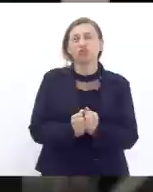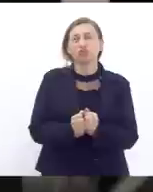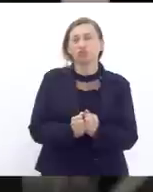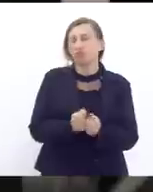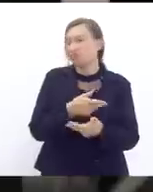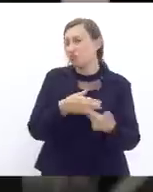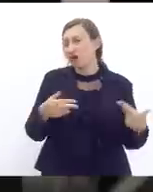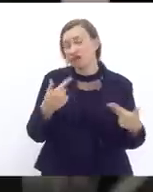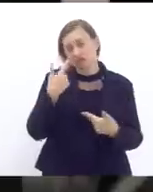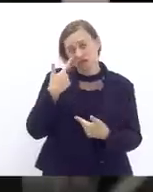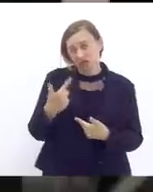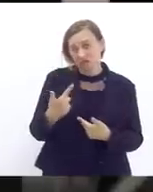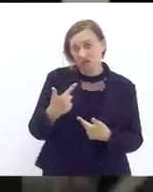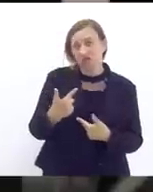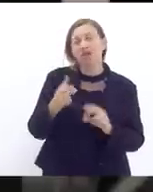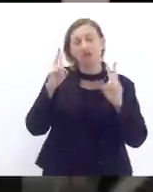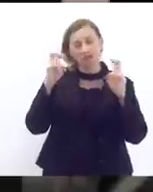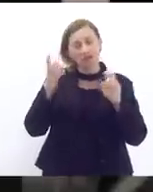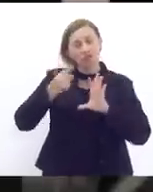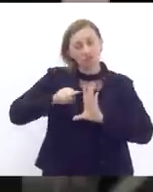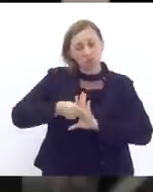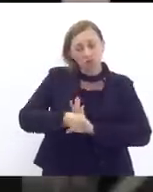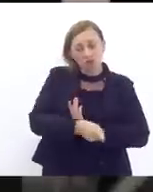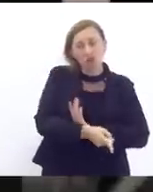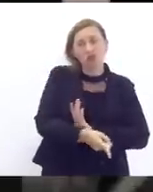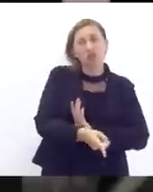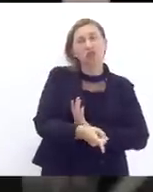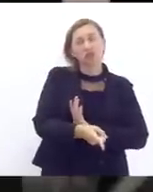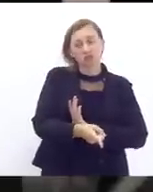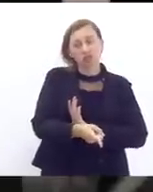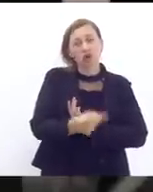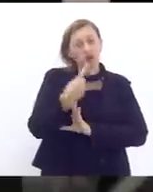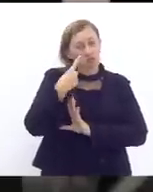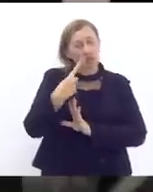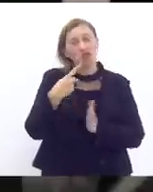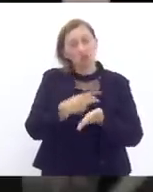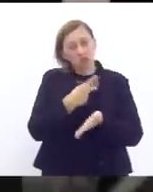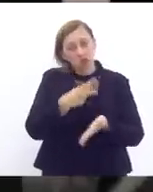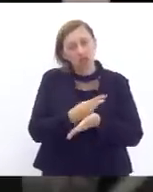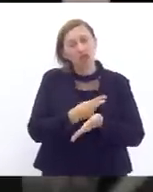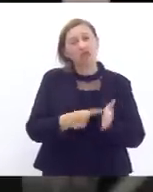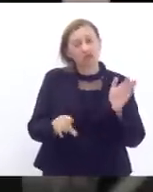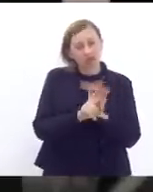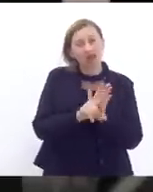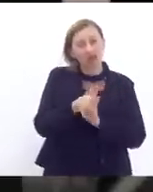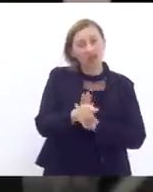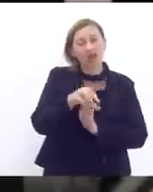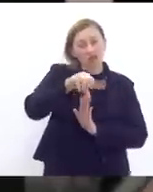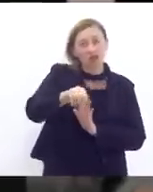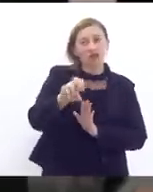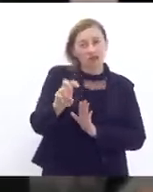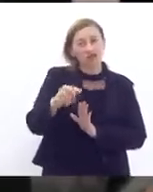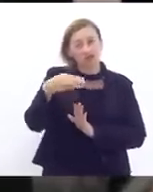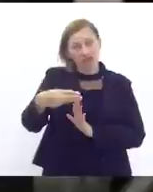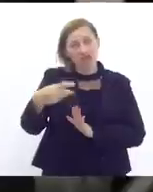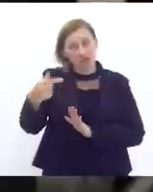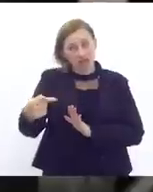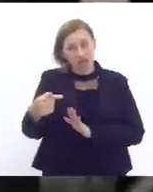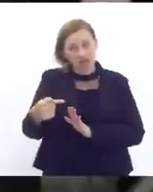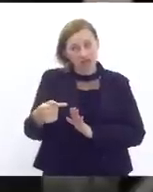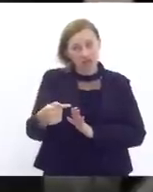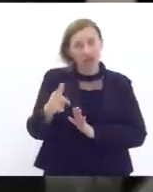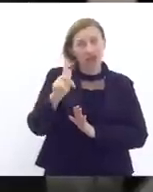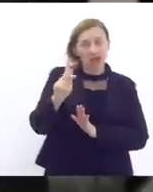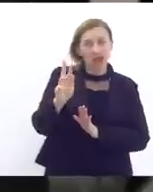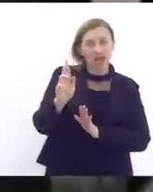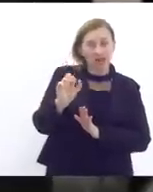tratar dessa matéria mais a fundo com relação às ele é a realidade dessa lei 9537 com relação à